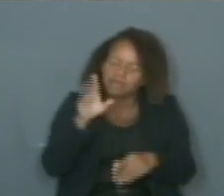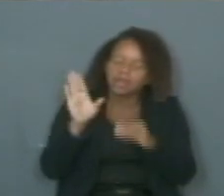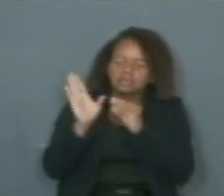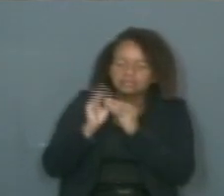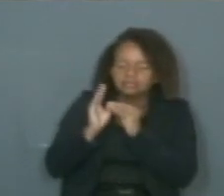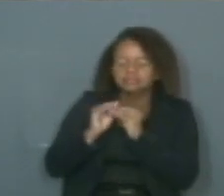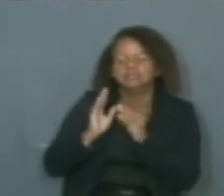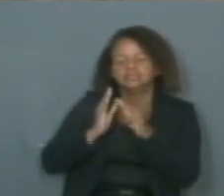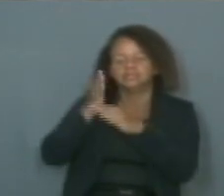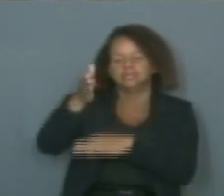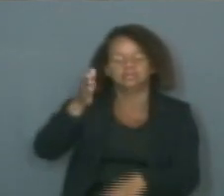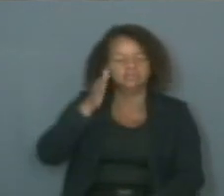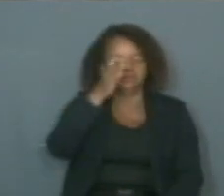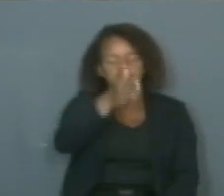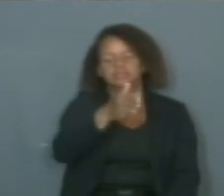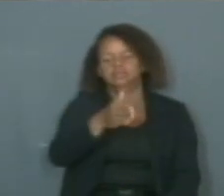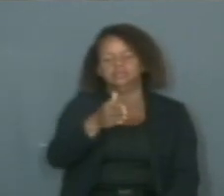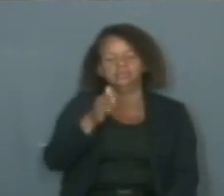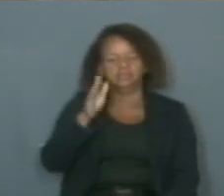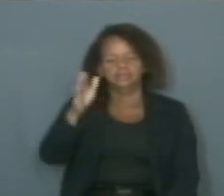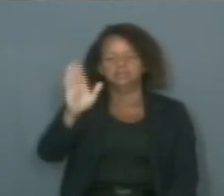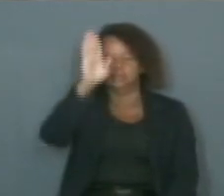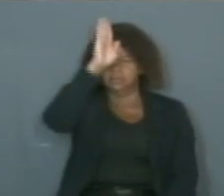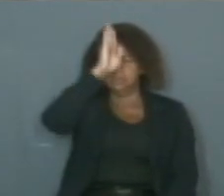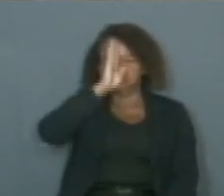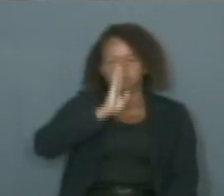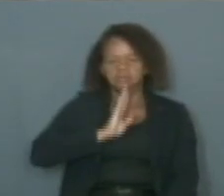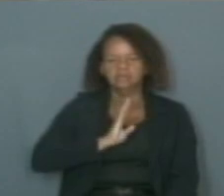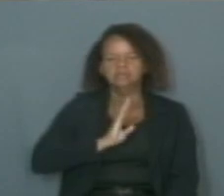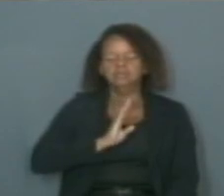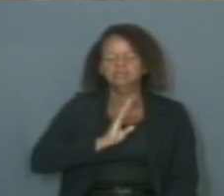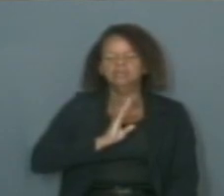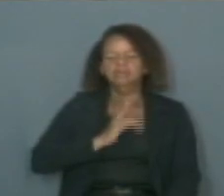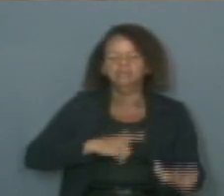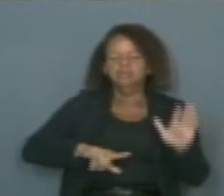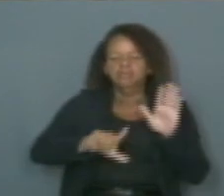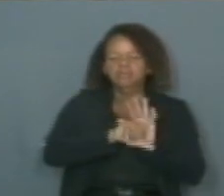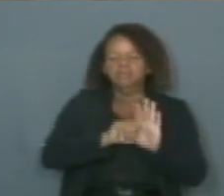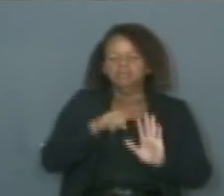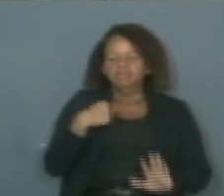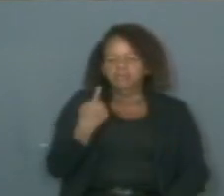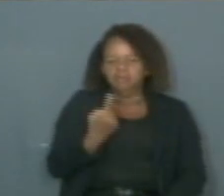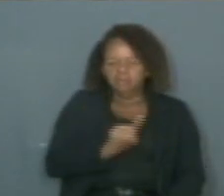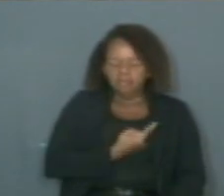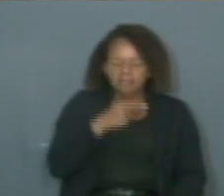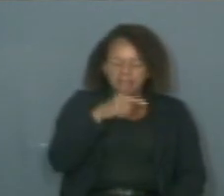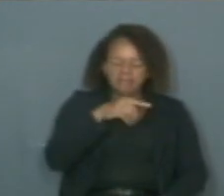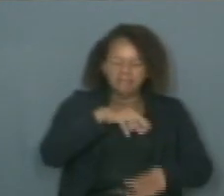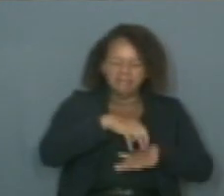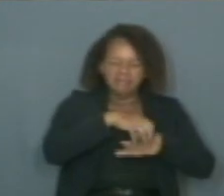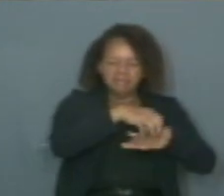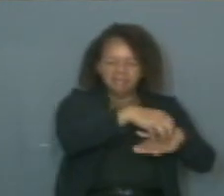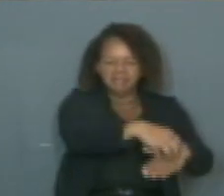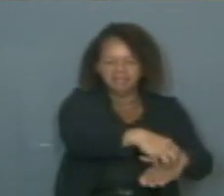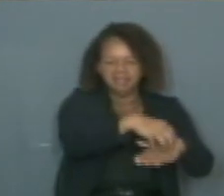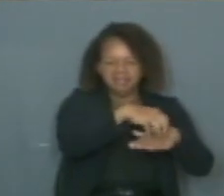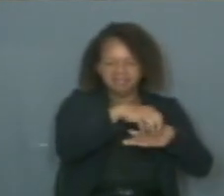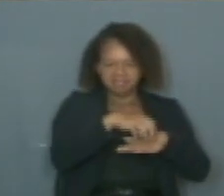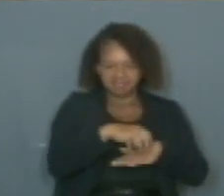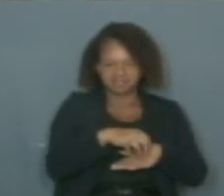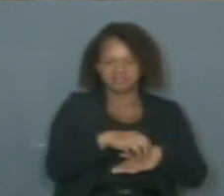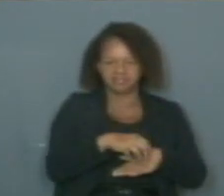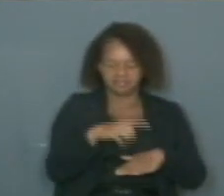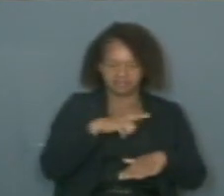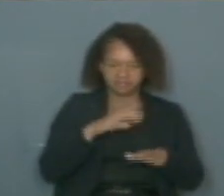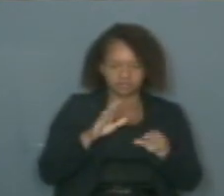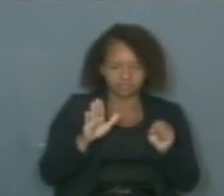complementar, Luiz Eustáquio, chega de forma gratuita. E na lei da gente, esses veículos poderiam ter,